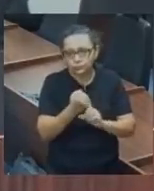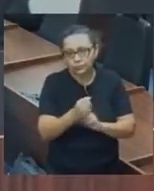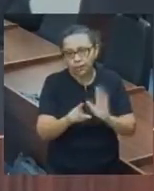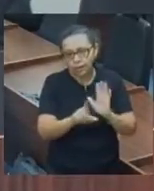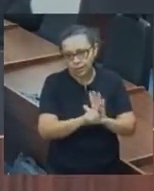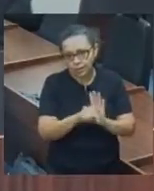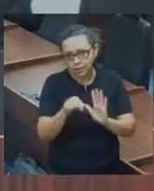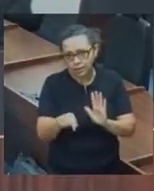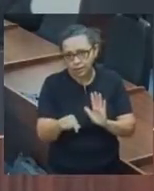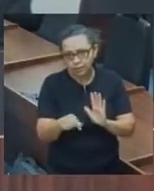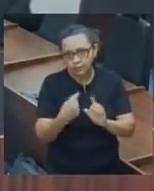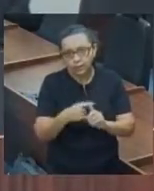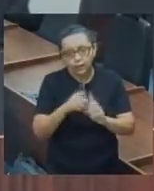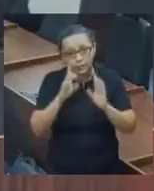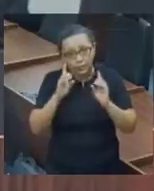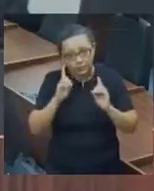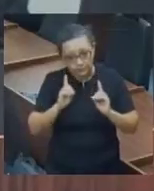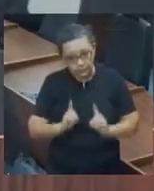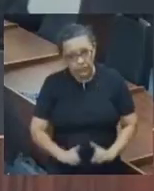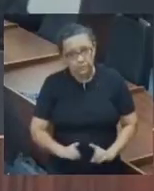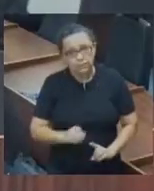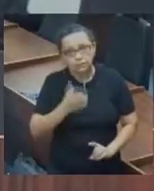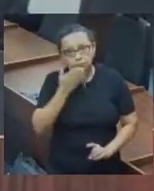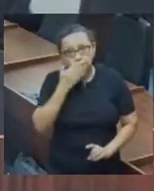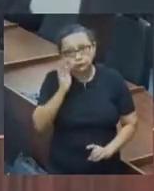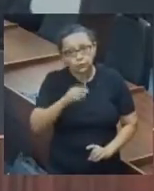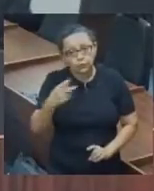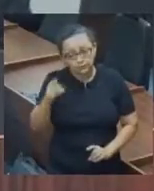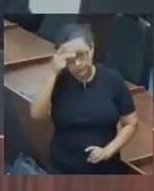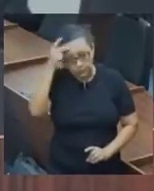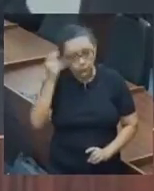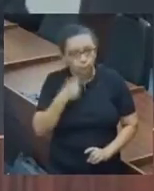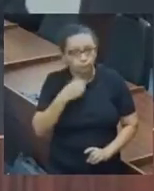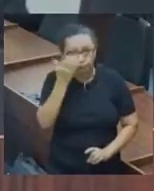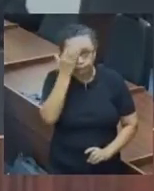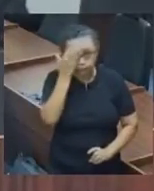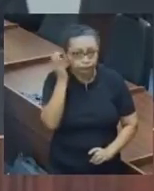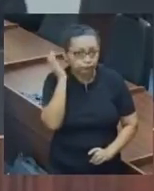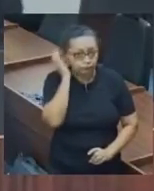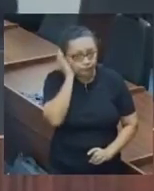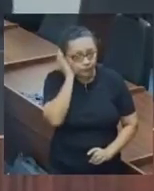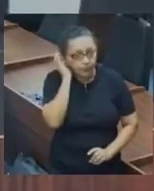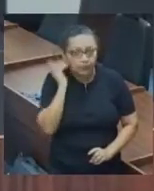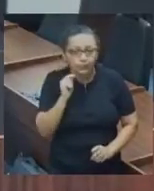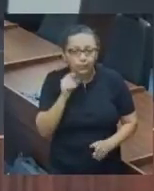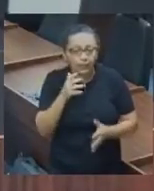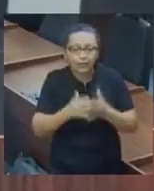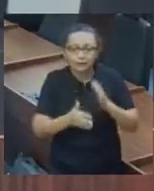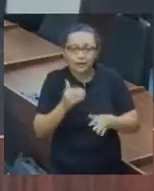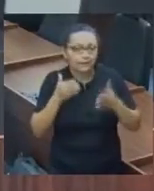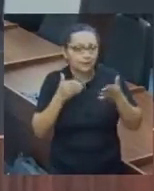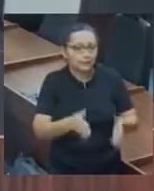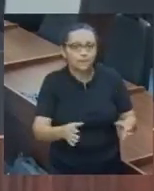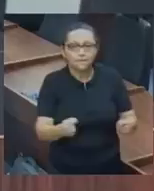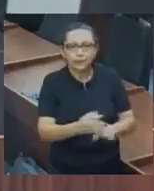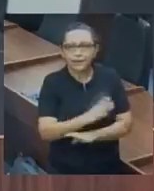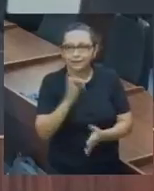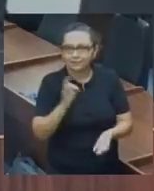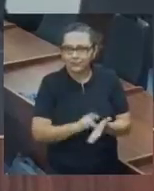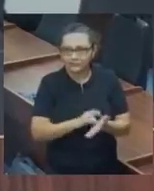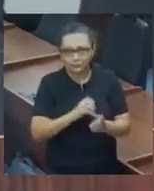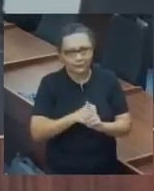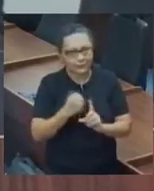na a deficiência funcional deles ao meu ver não obstruir sua participação plena e efetiva